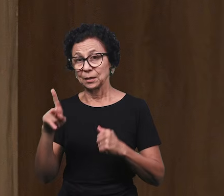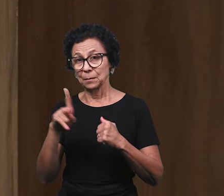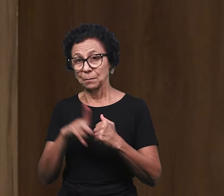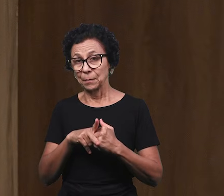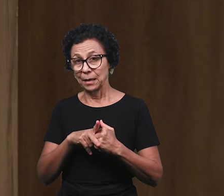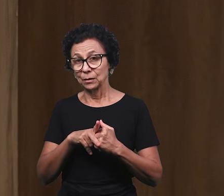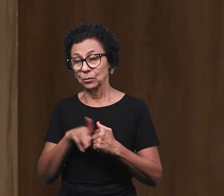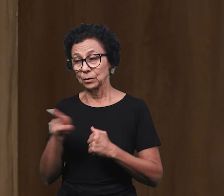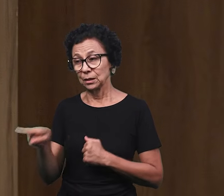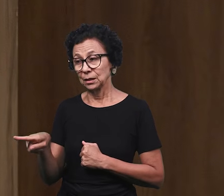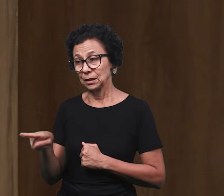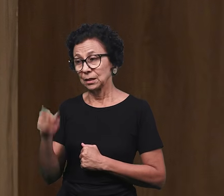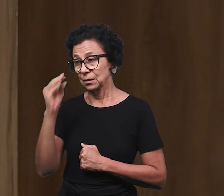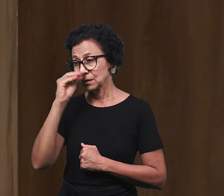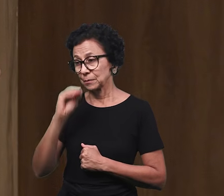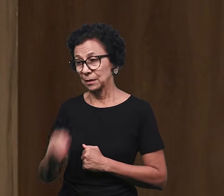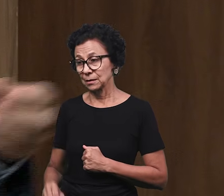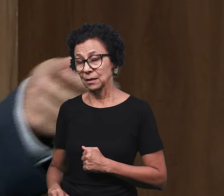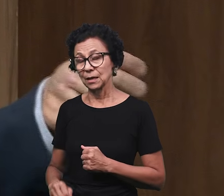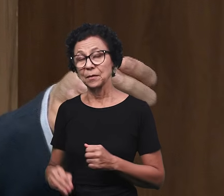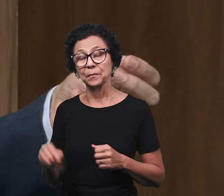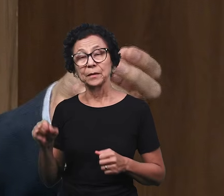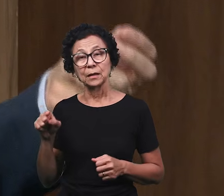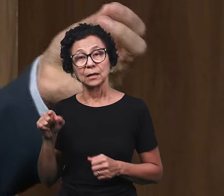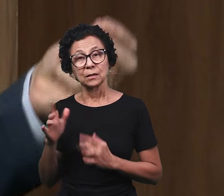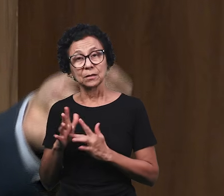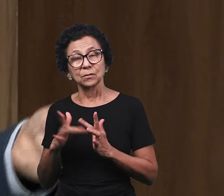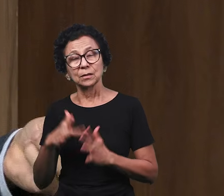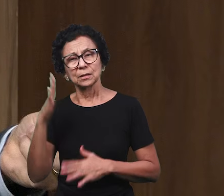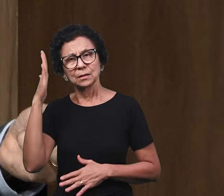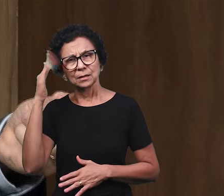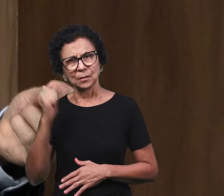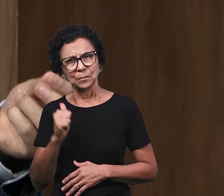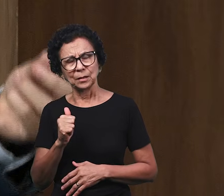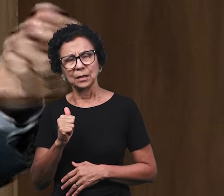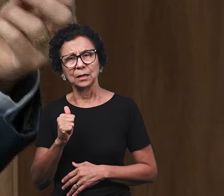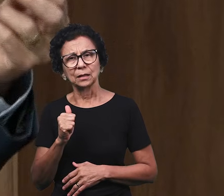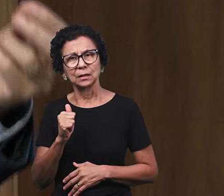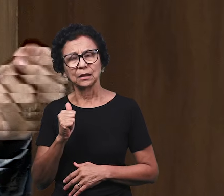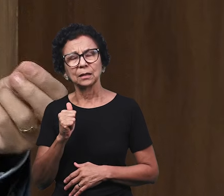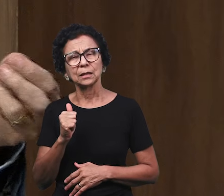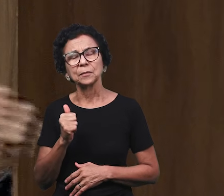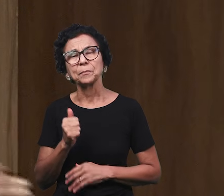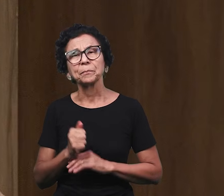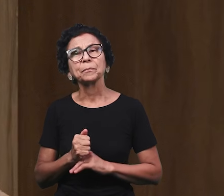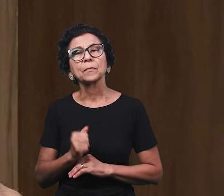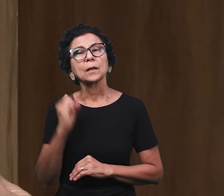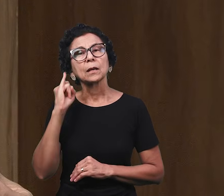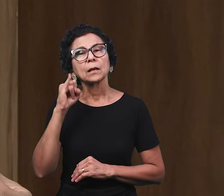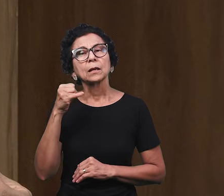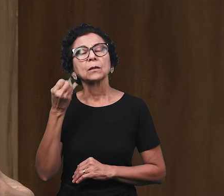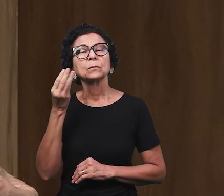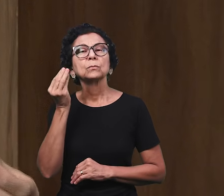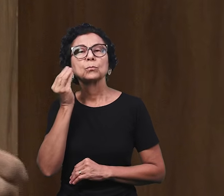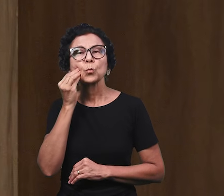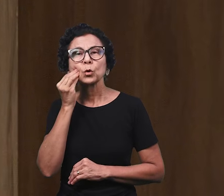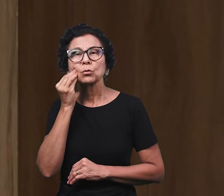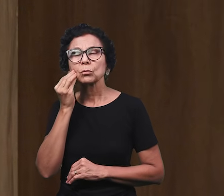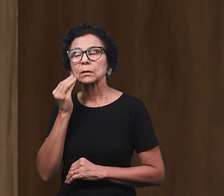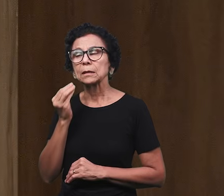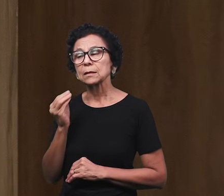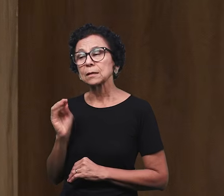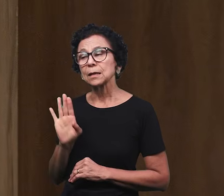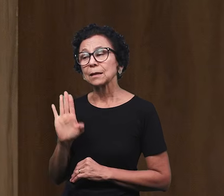ele sabia que Judas iria trair, mas ele lavou o pé de todos os discípulos,